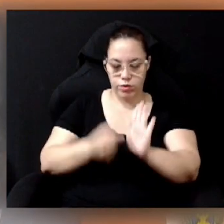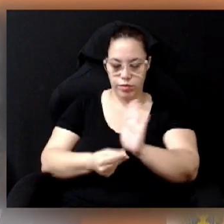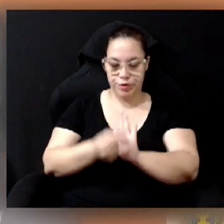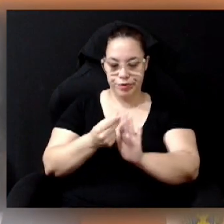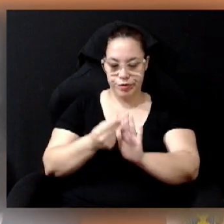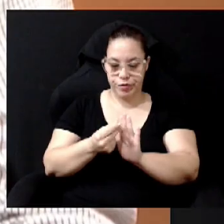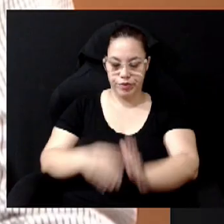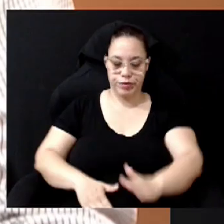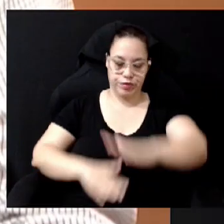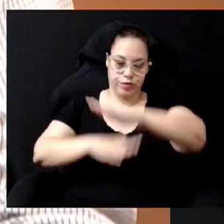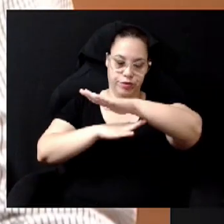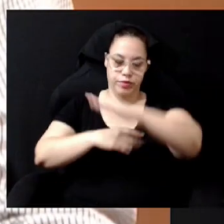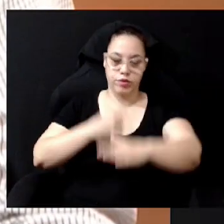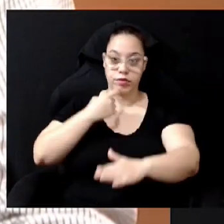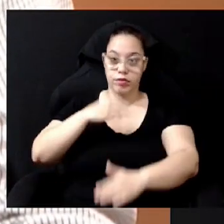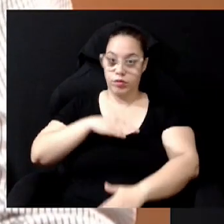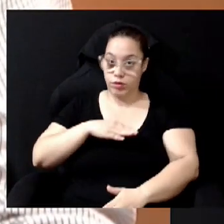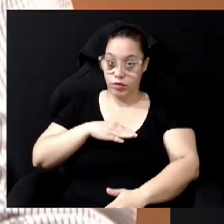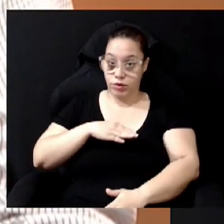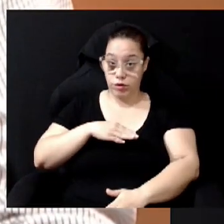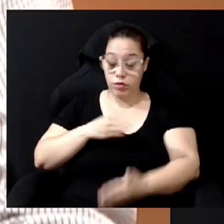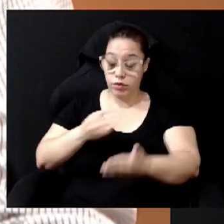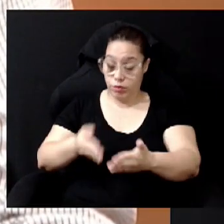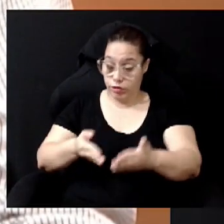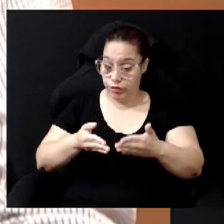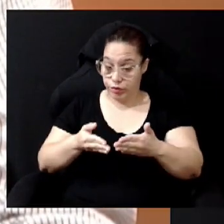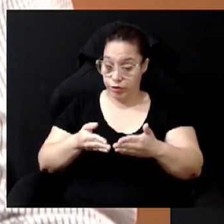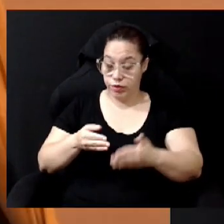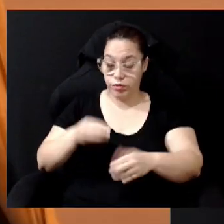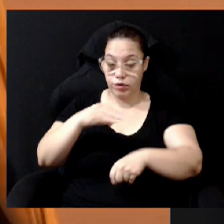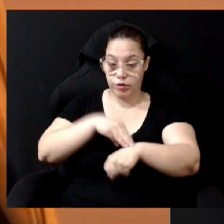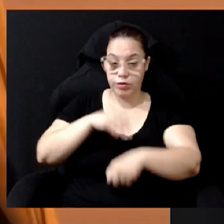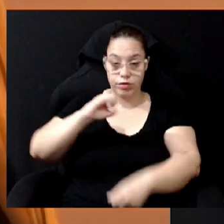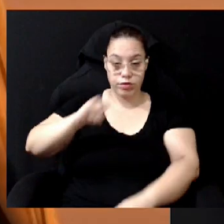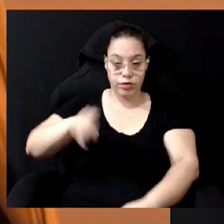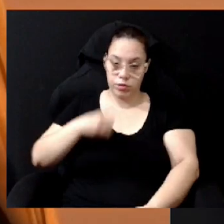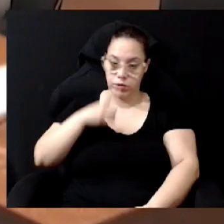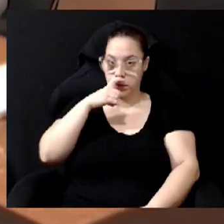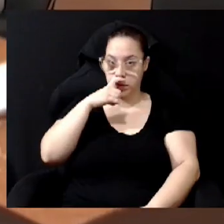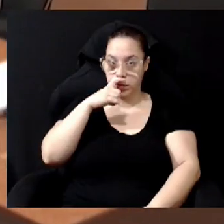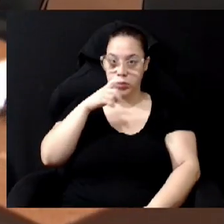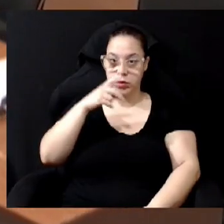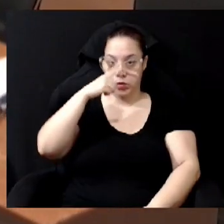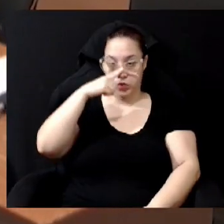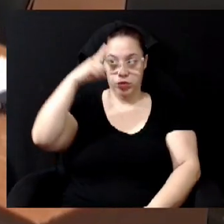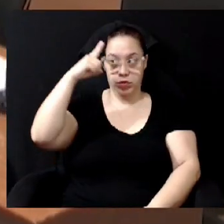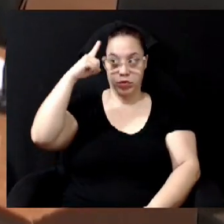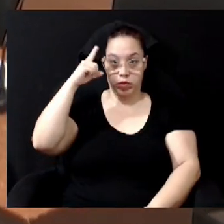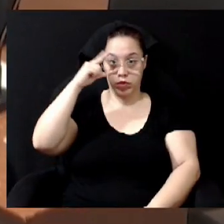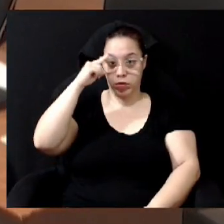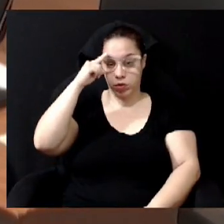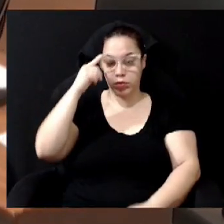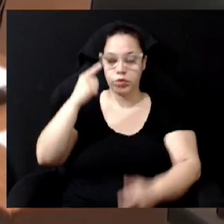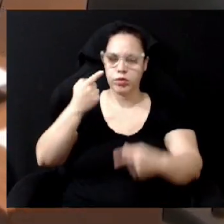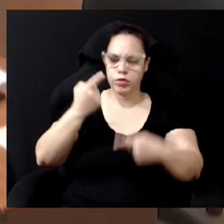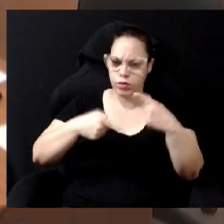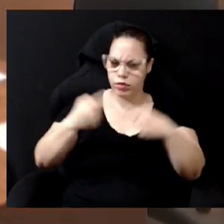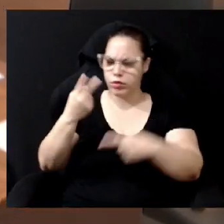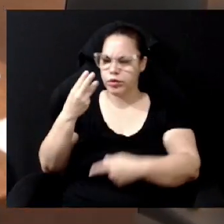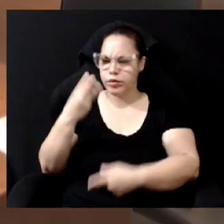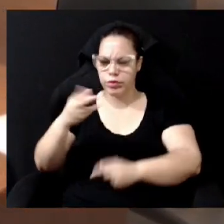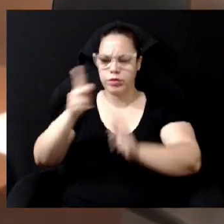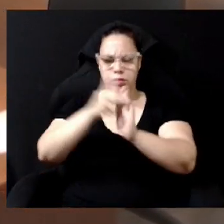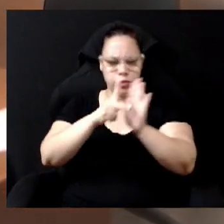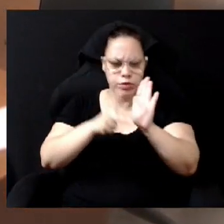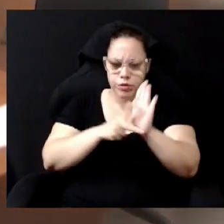de Campinas, com a presença dos membros Jorge Schneider e Paola Miguel, para analisar 3 projetos,